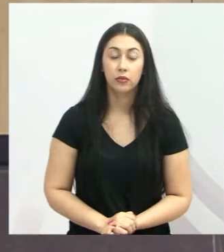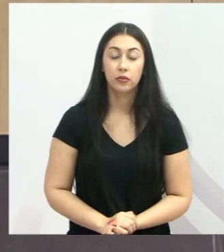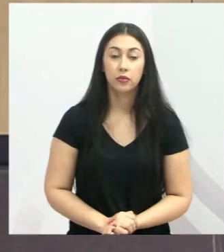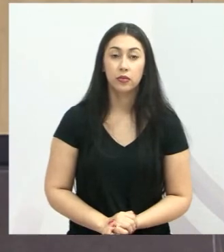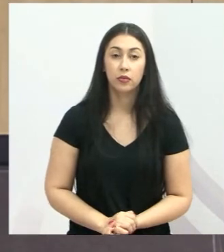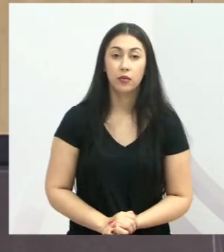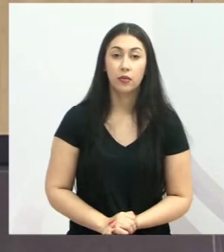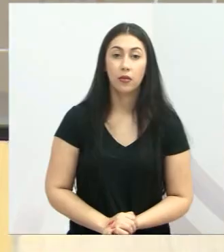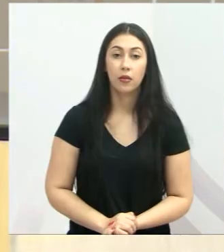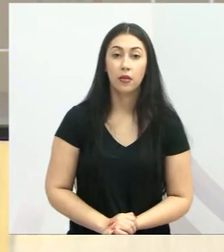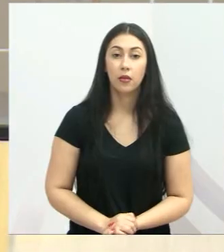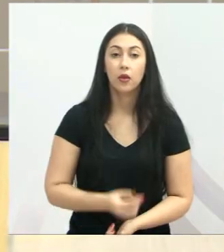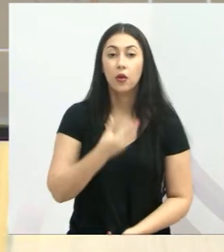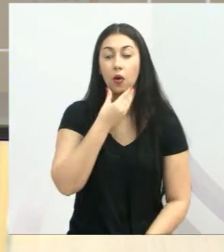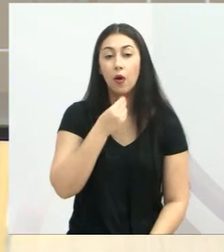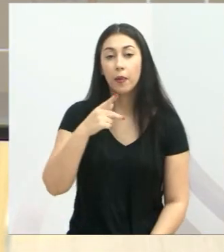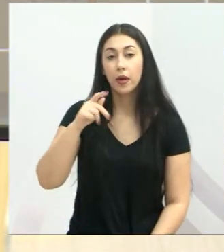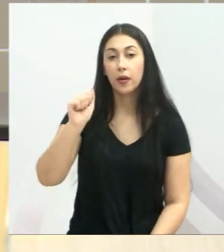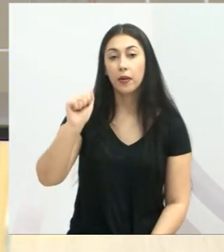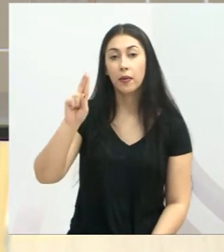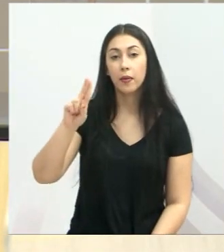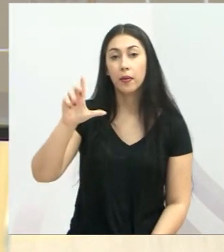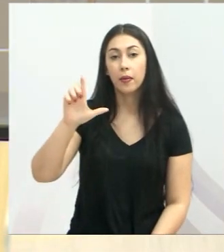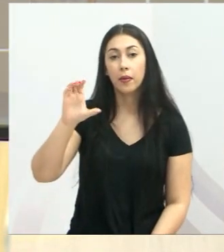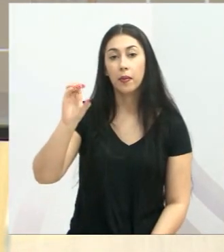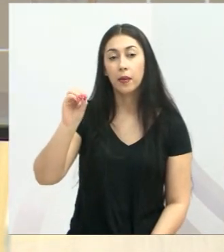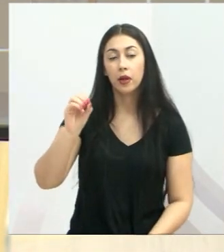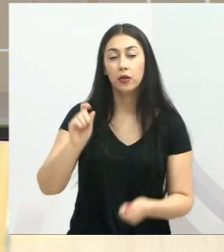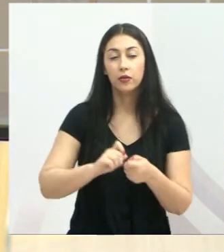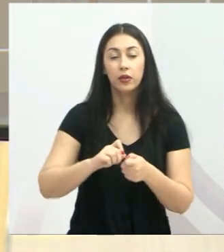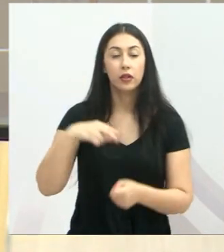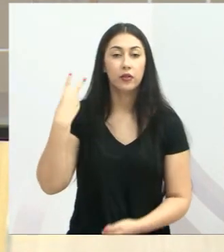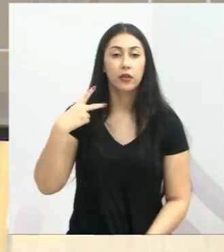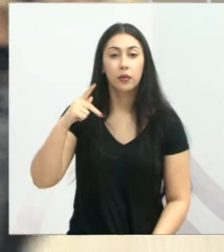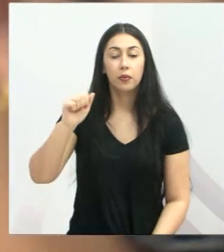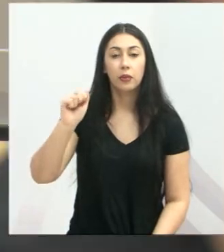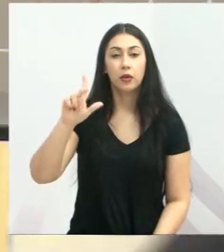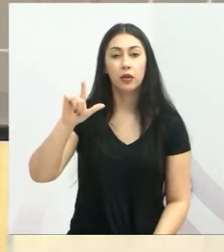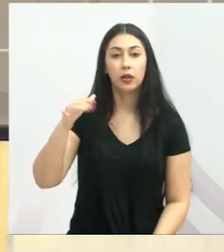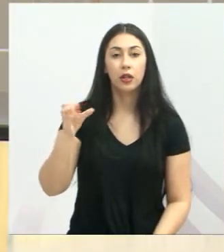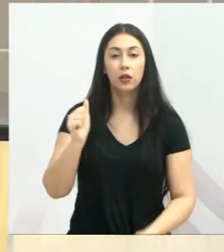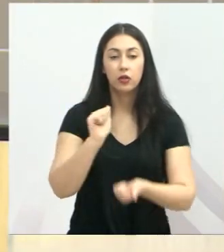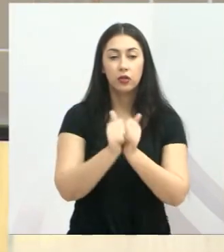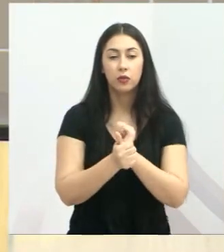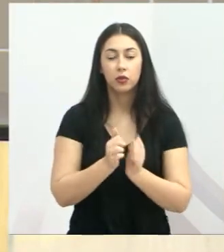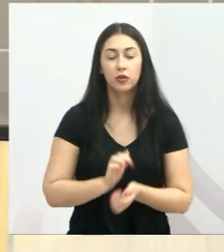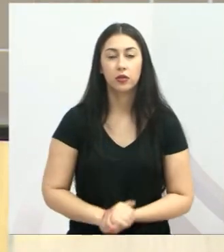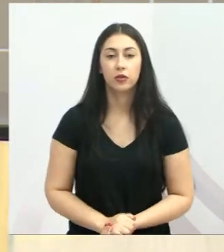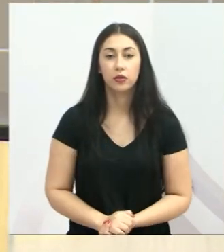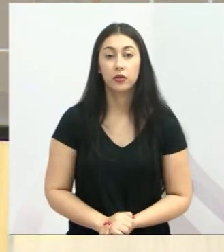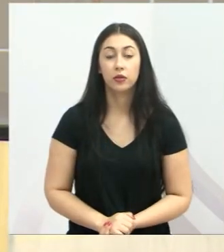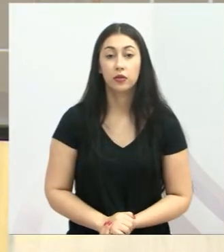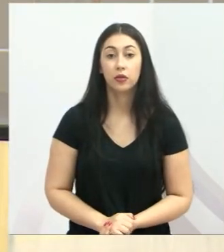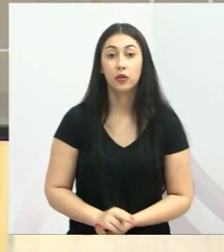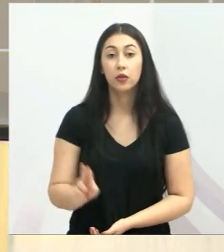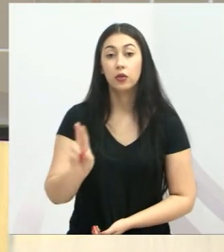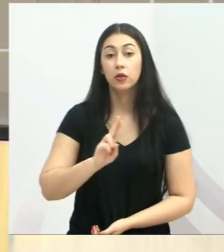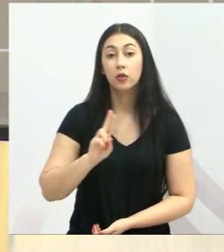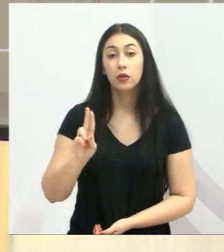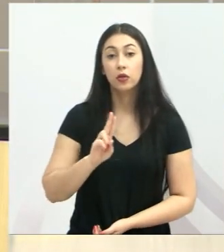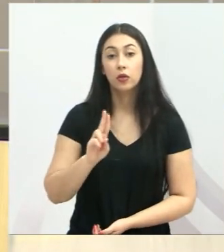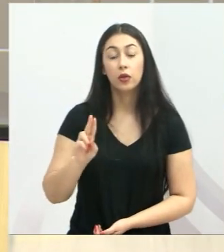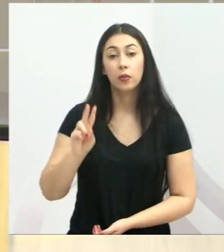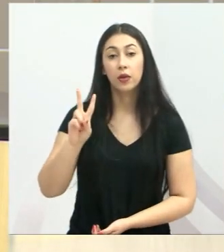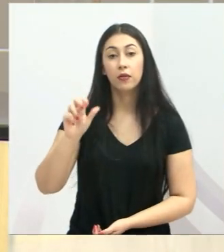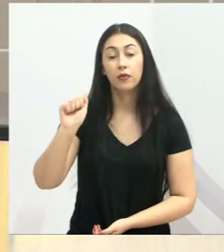Pesar pelo falecimento de Paulo Bicaio, formulado pelo vereador Paulinho do Esporte. Pesar pelo falecimento de